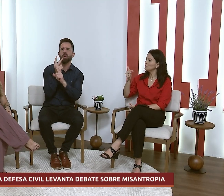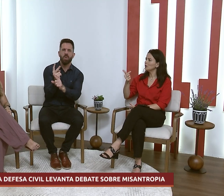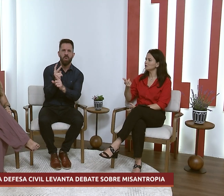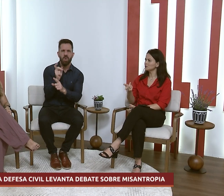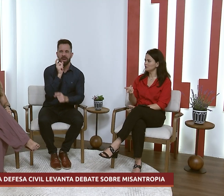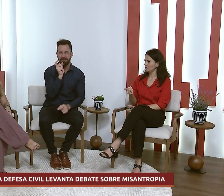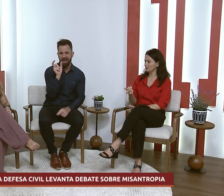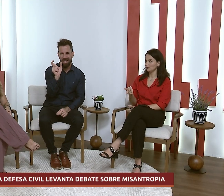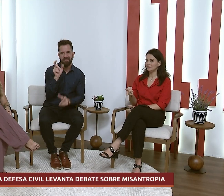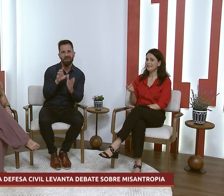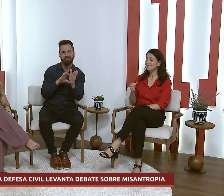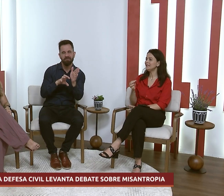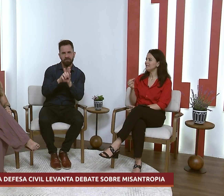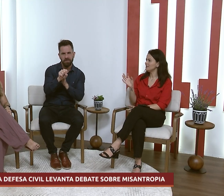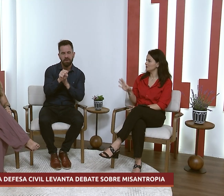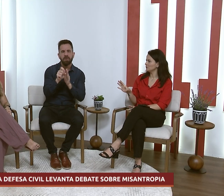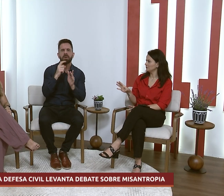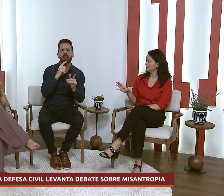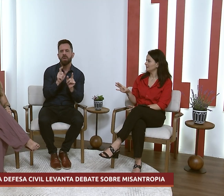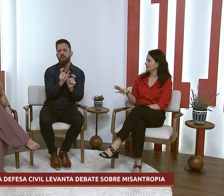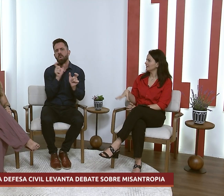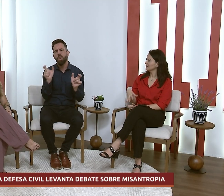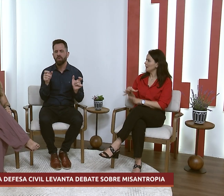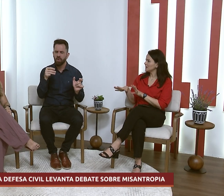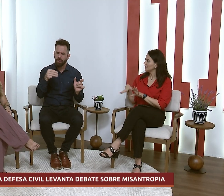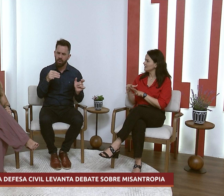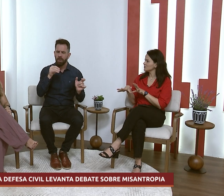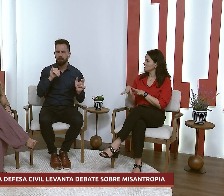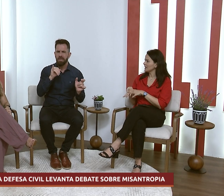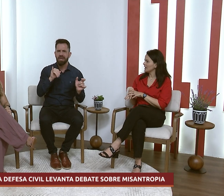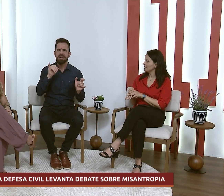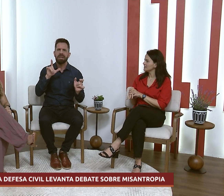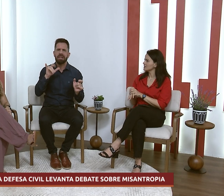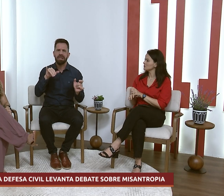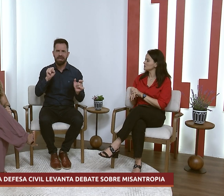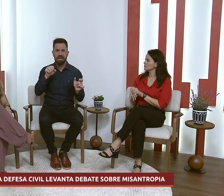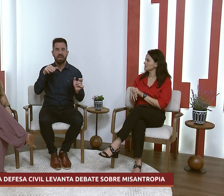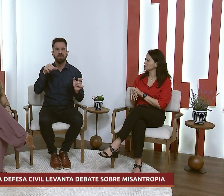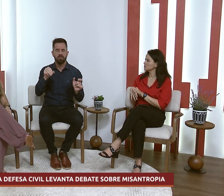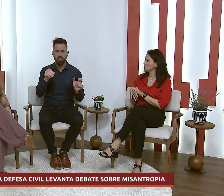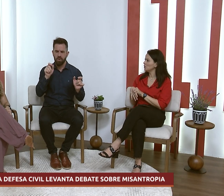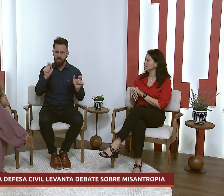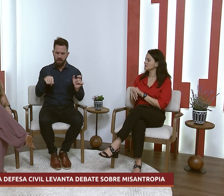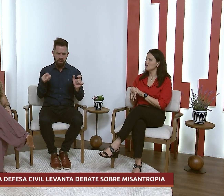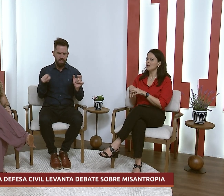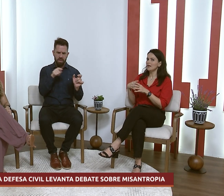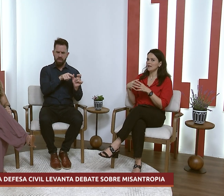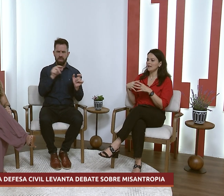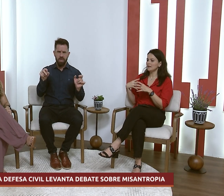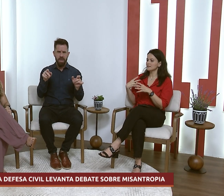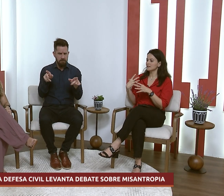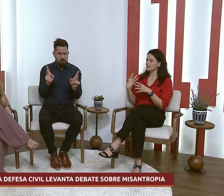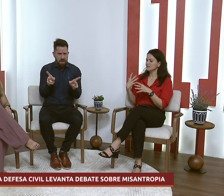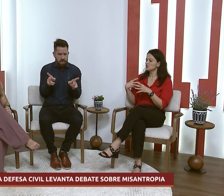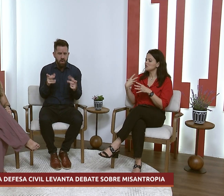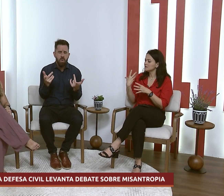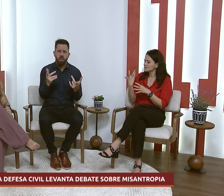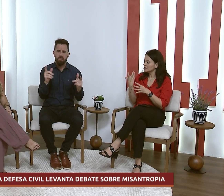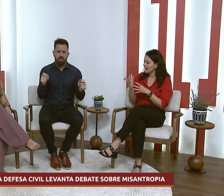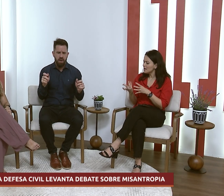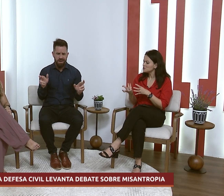encontra um outro termo, niilismo. Dá para relacionar essas duas concepções,